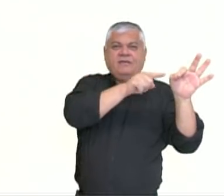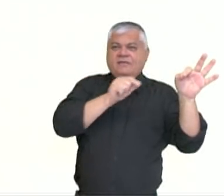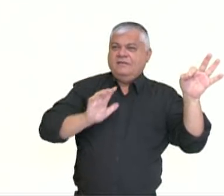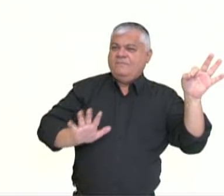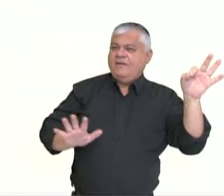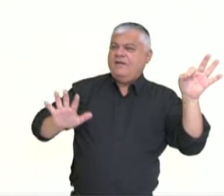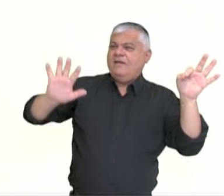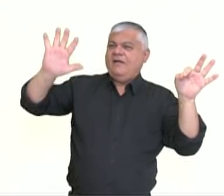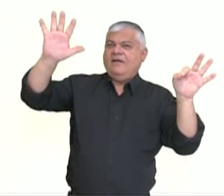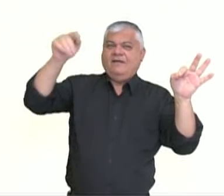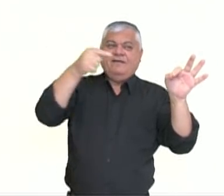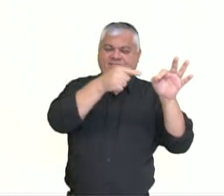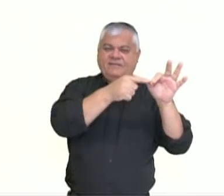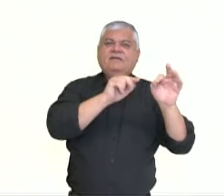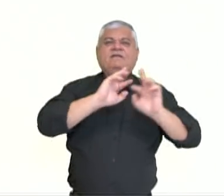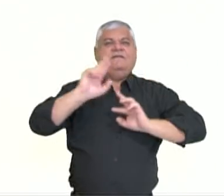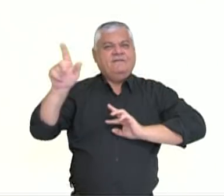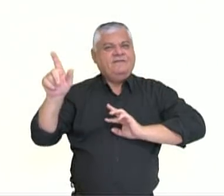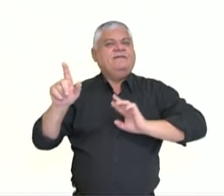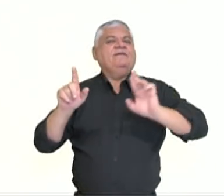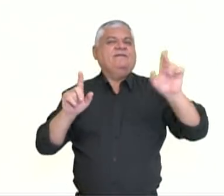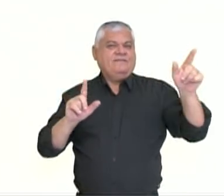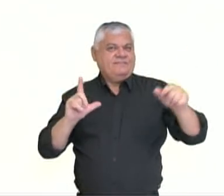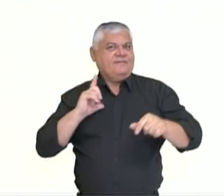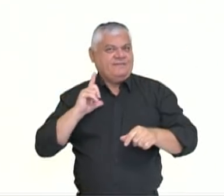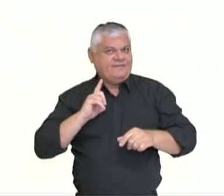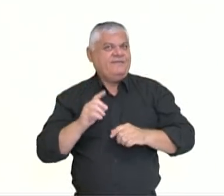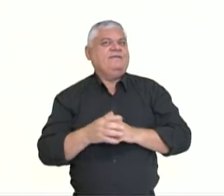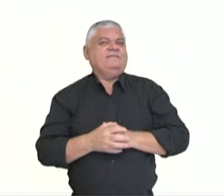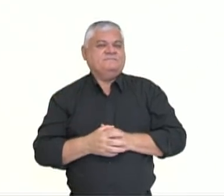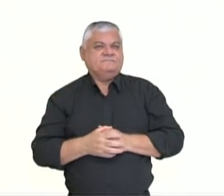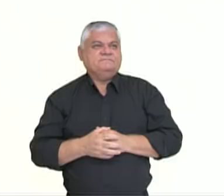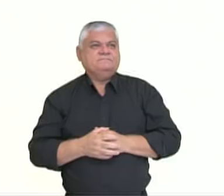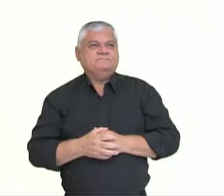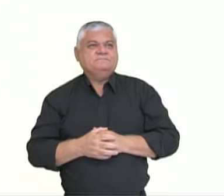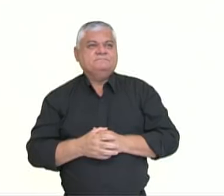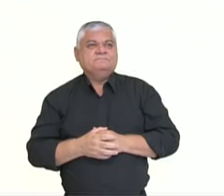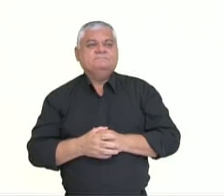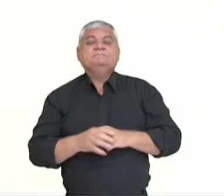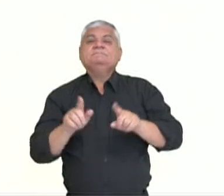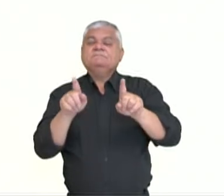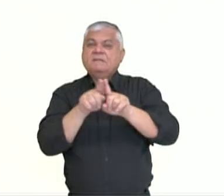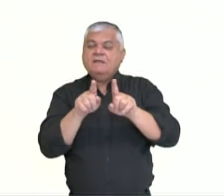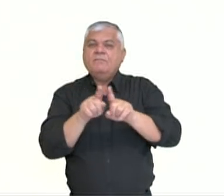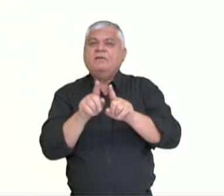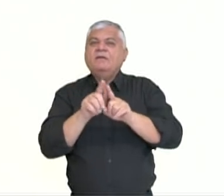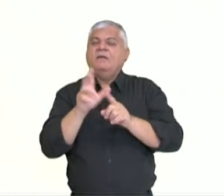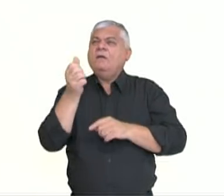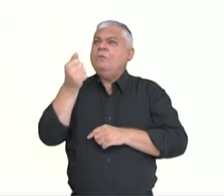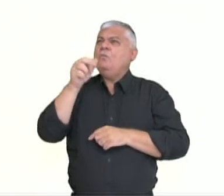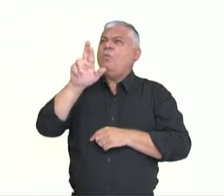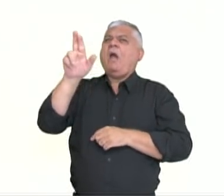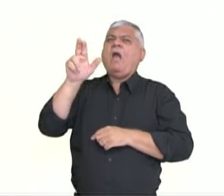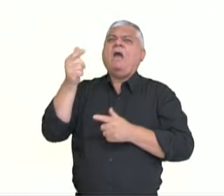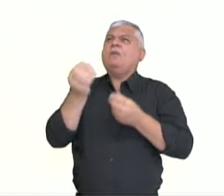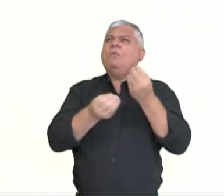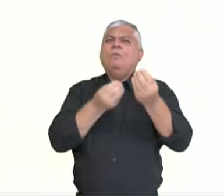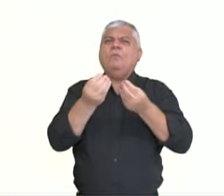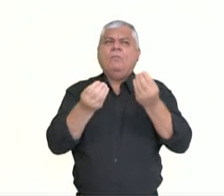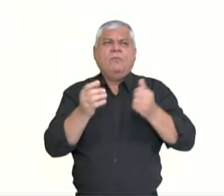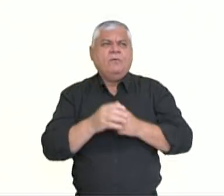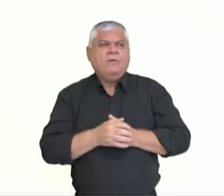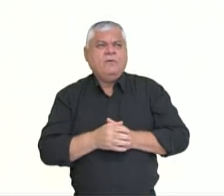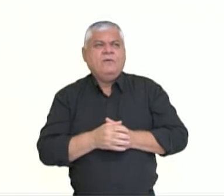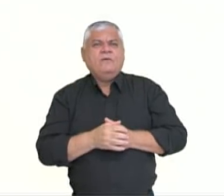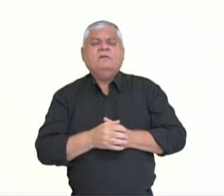vai ter diferenças, né, de características. As massas de ar são outros fatores bem